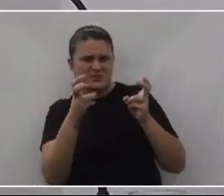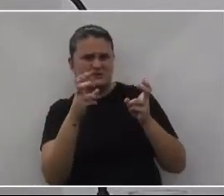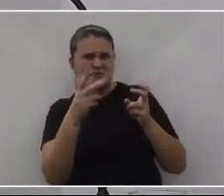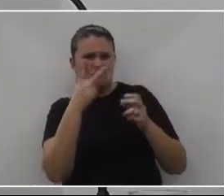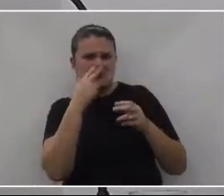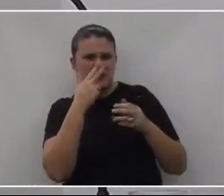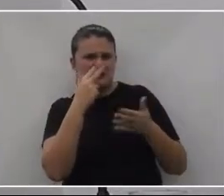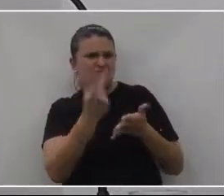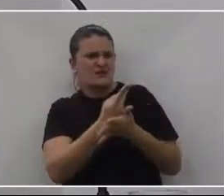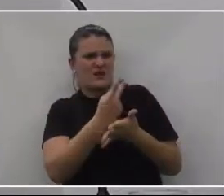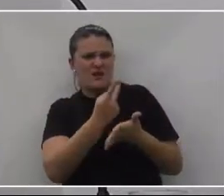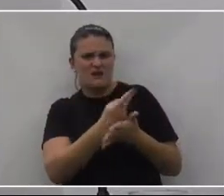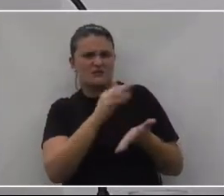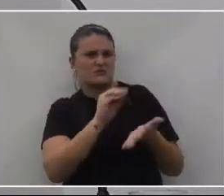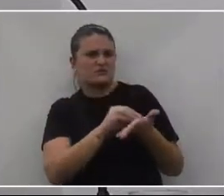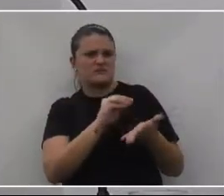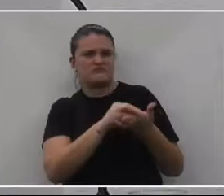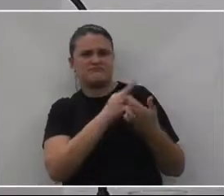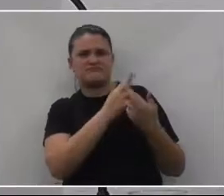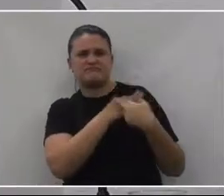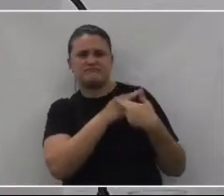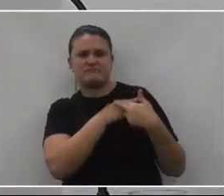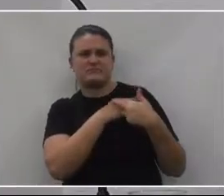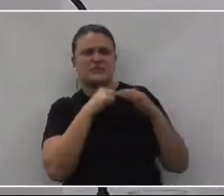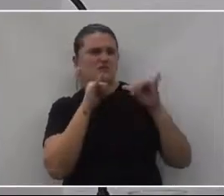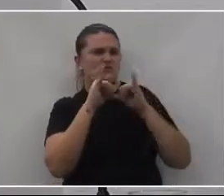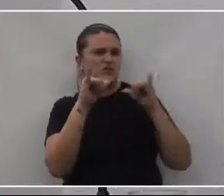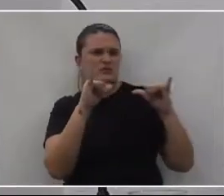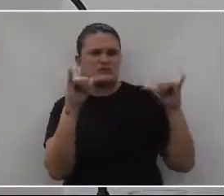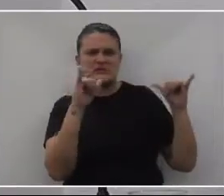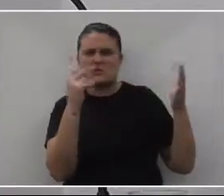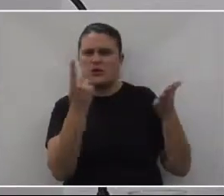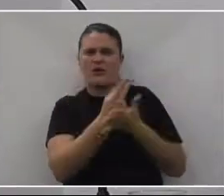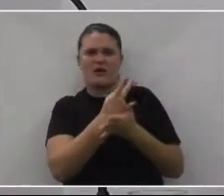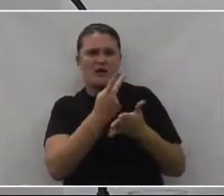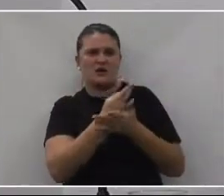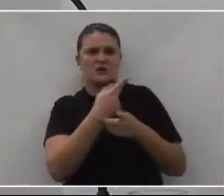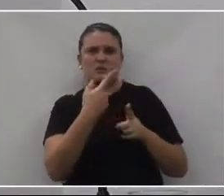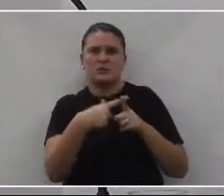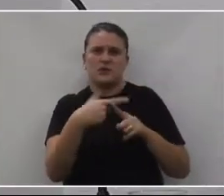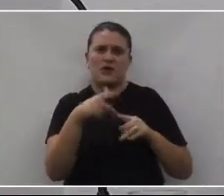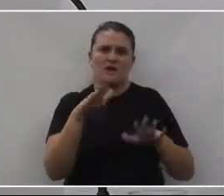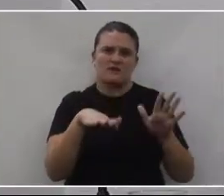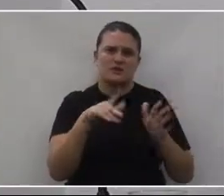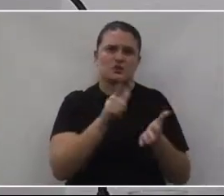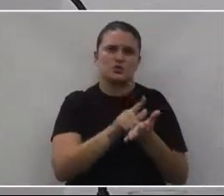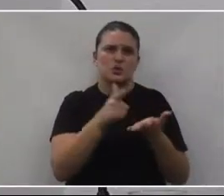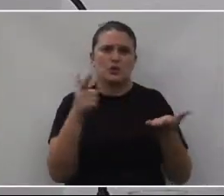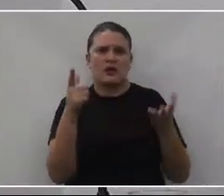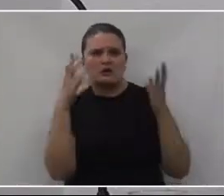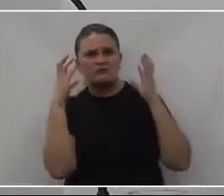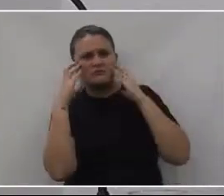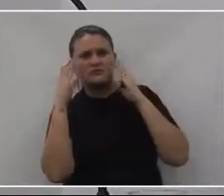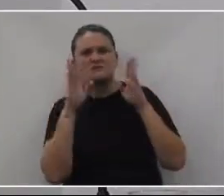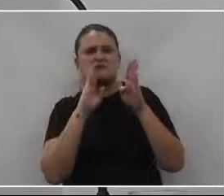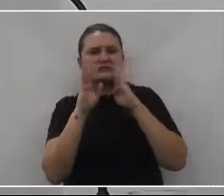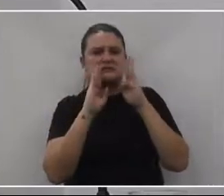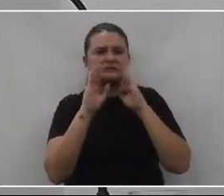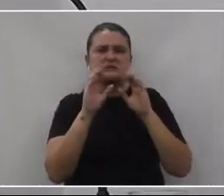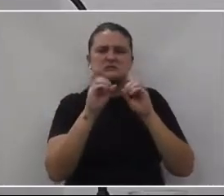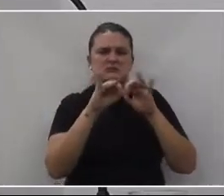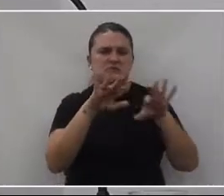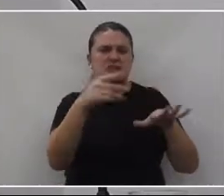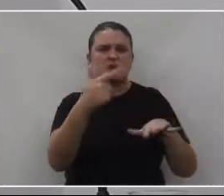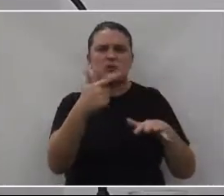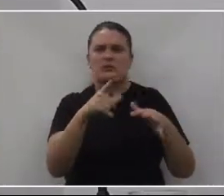consequências irresponsáveis dessa imprensa, que se diz imprensa, né? Através das redes sociais, que não tem autorização para